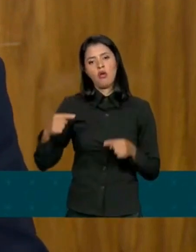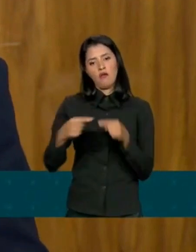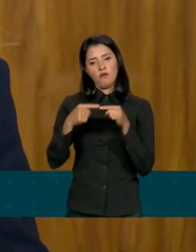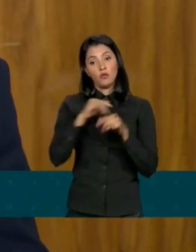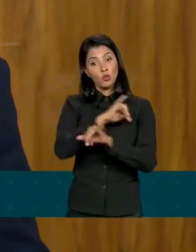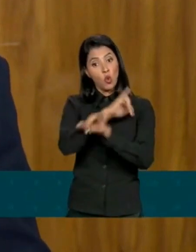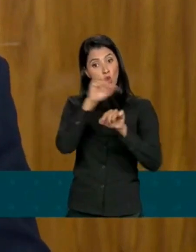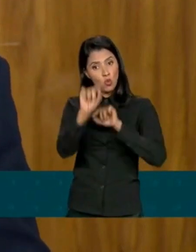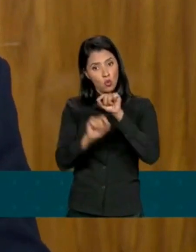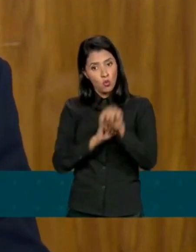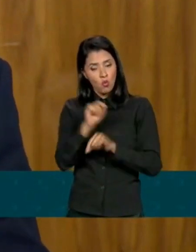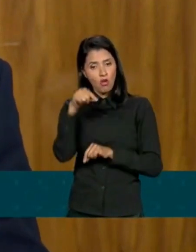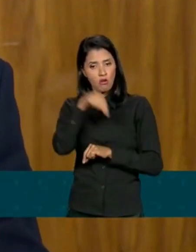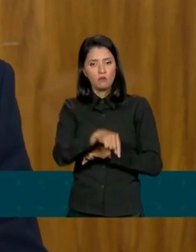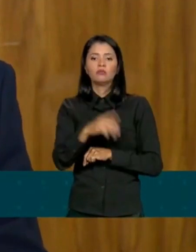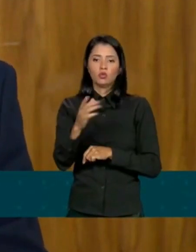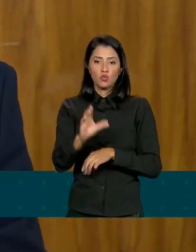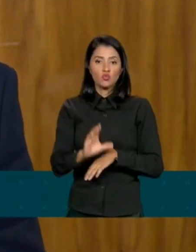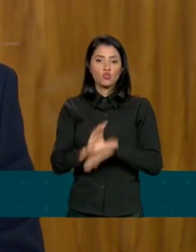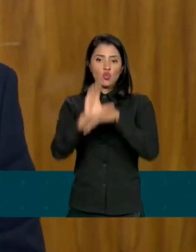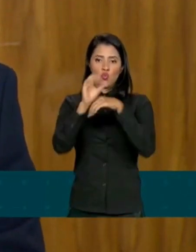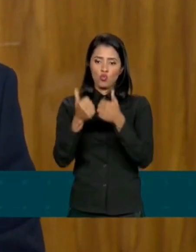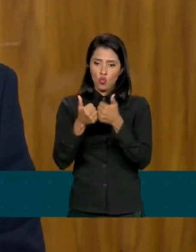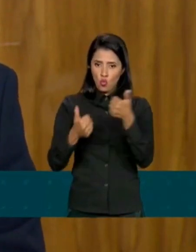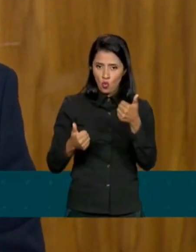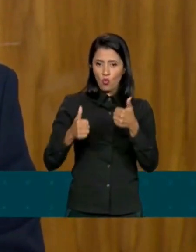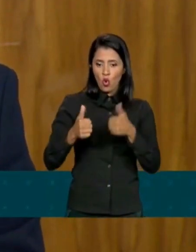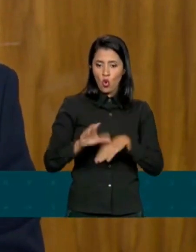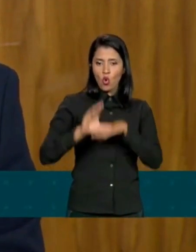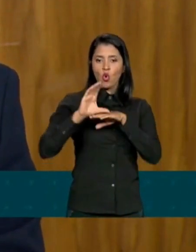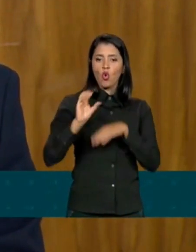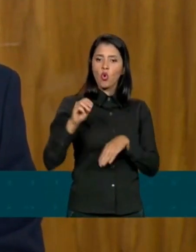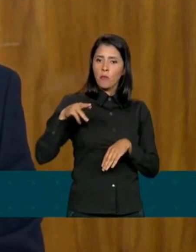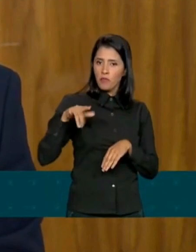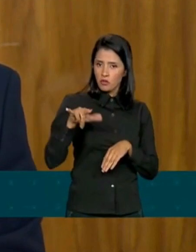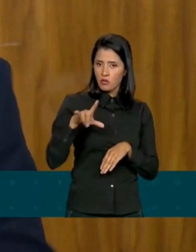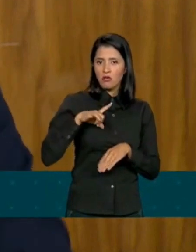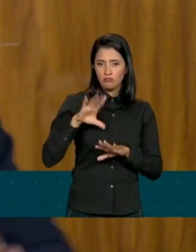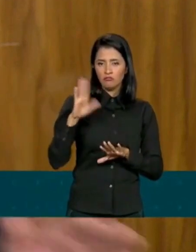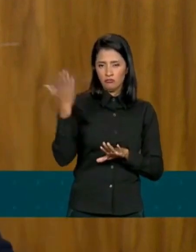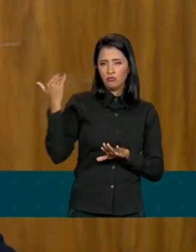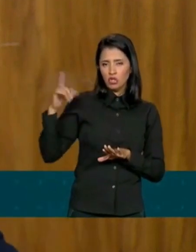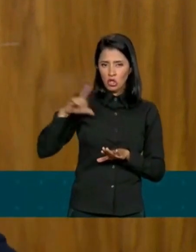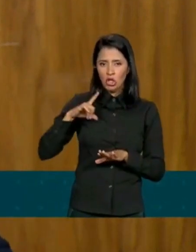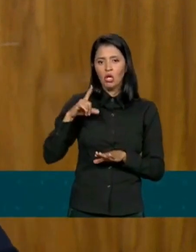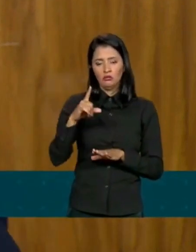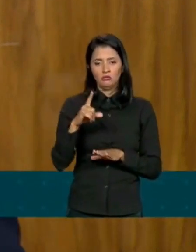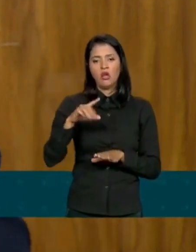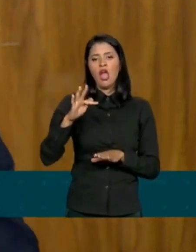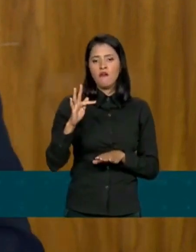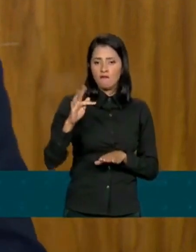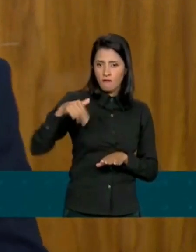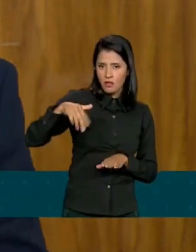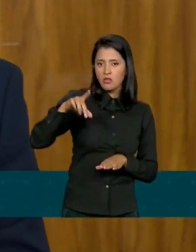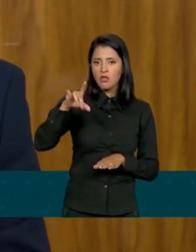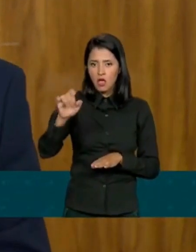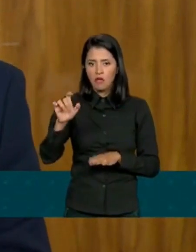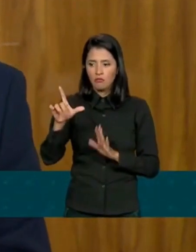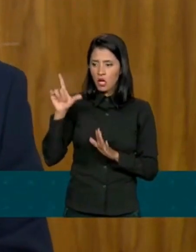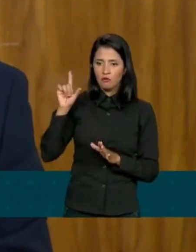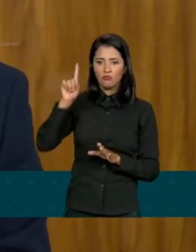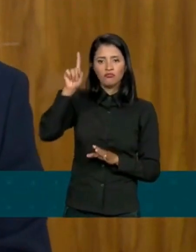o Conselho e o Comitê que nós tínhamos do PENAI no FNDE tinha sido extinto. E nós